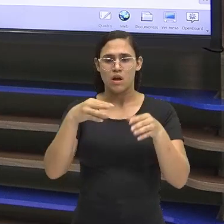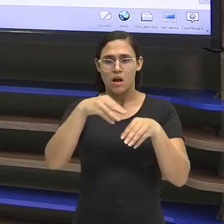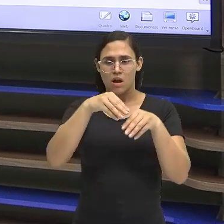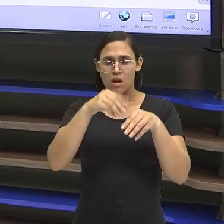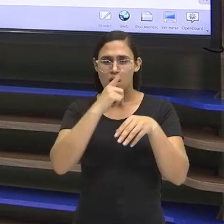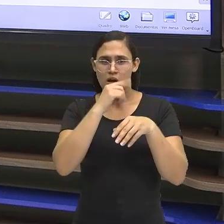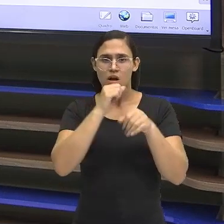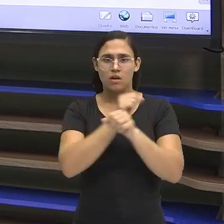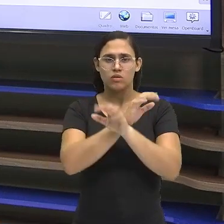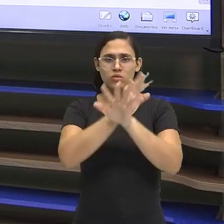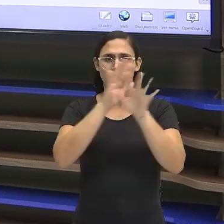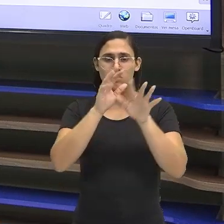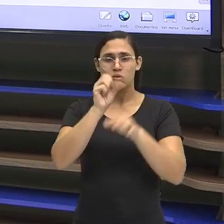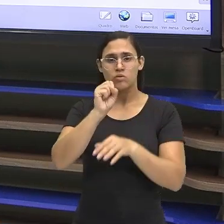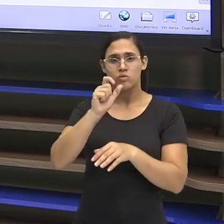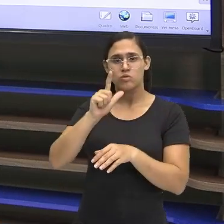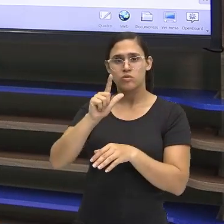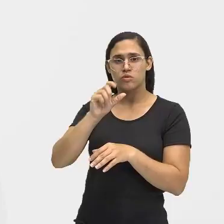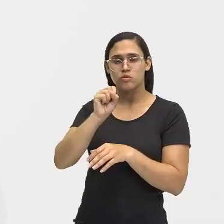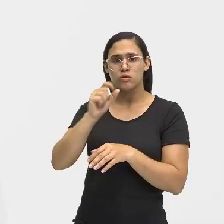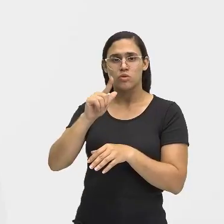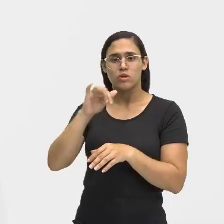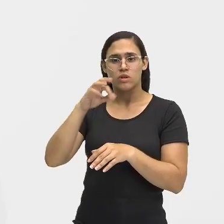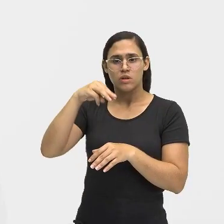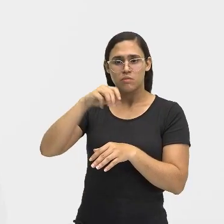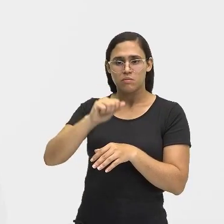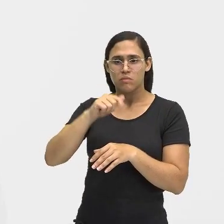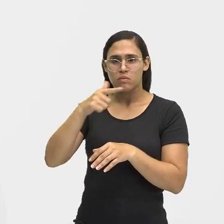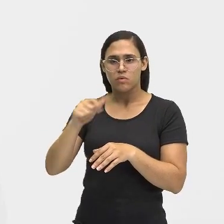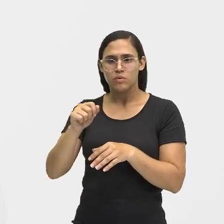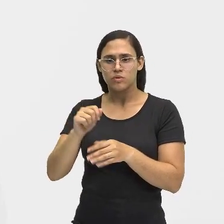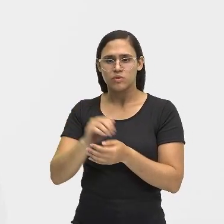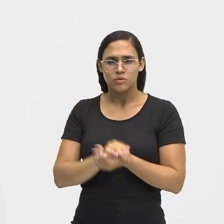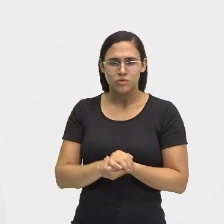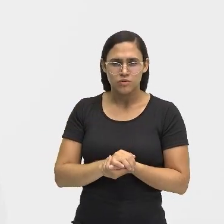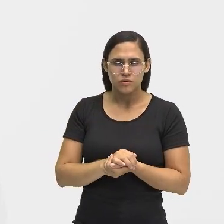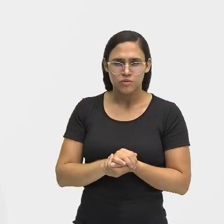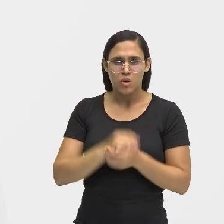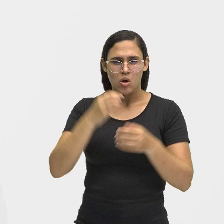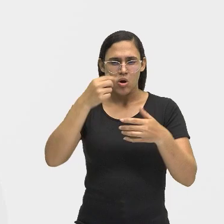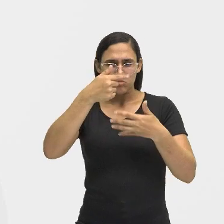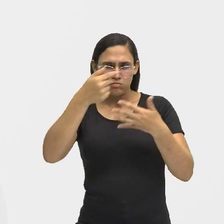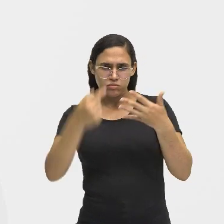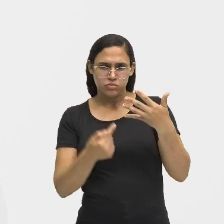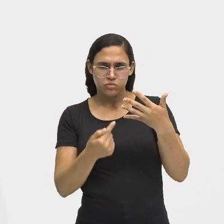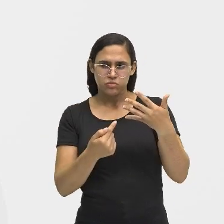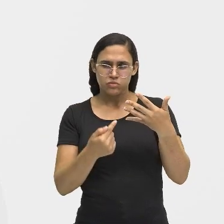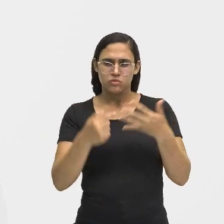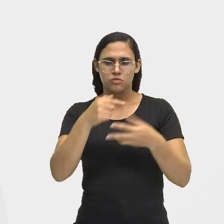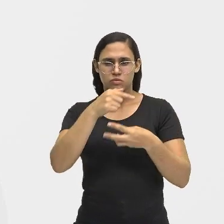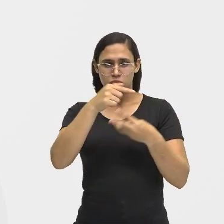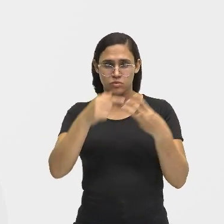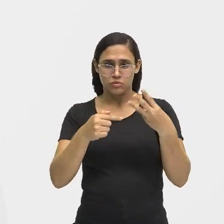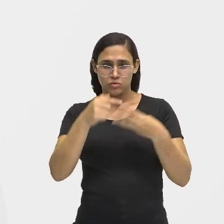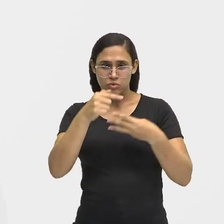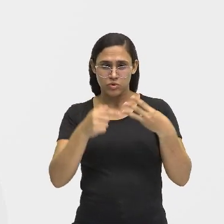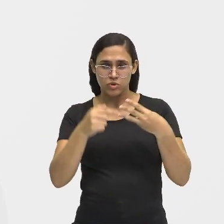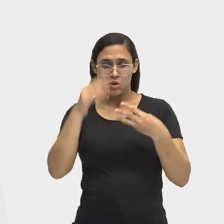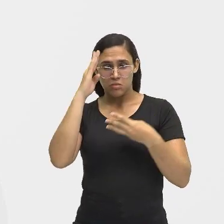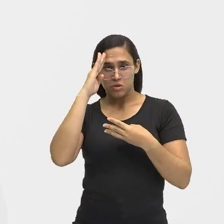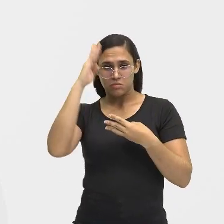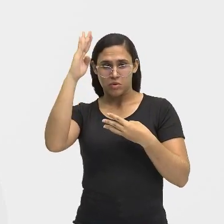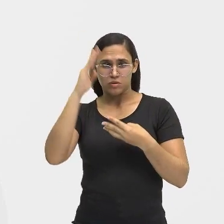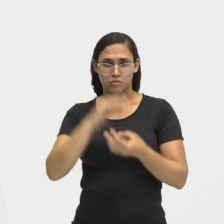vão ser os rios Solimões, Amazonas e o Madeira, tá? Então, essas são as florestas de várzea.